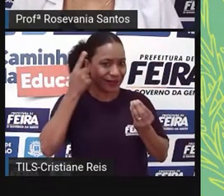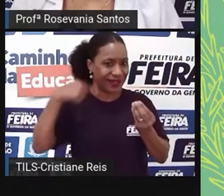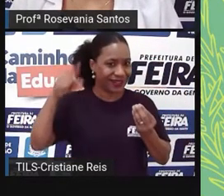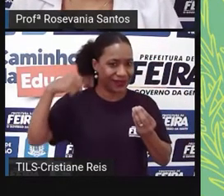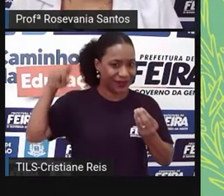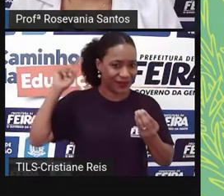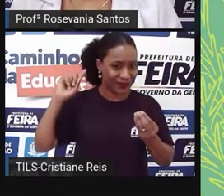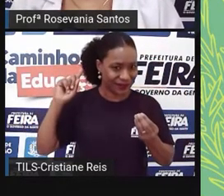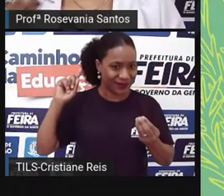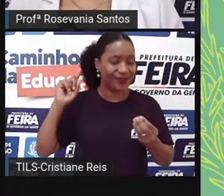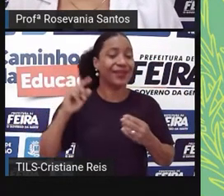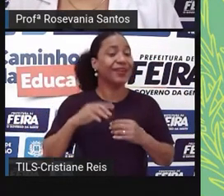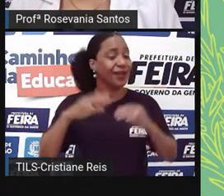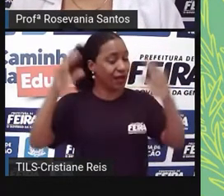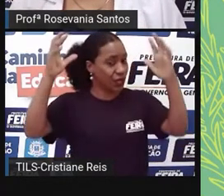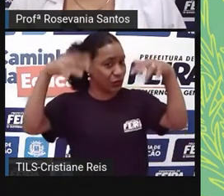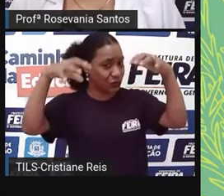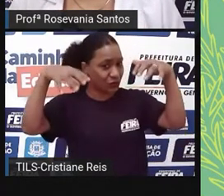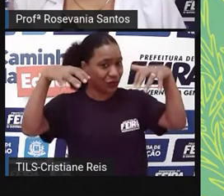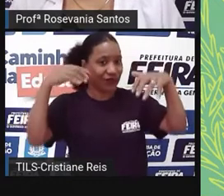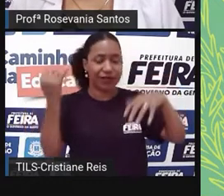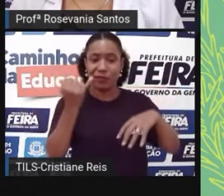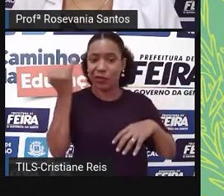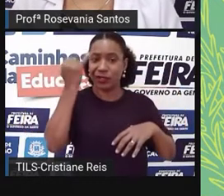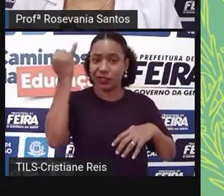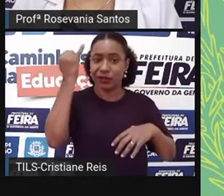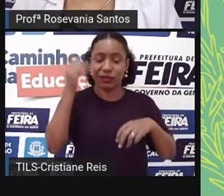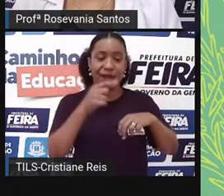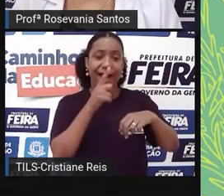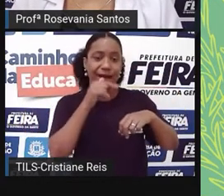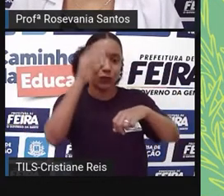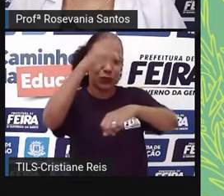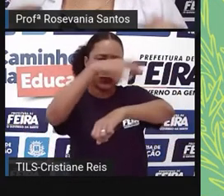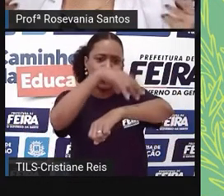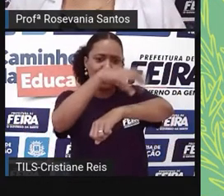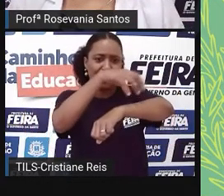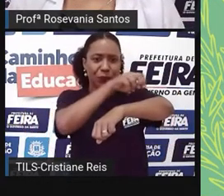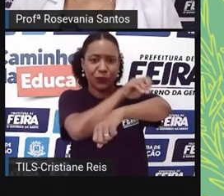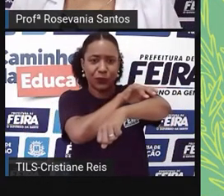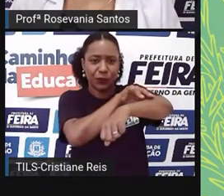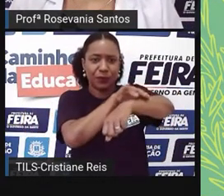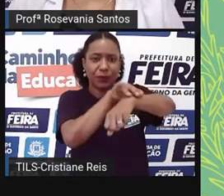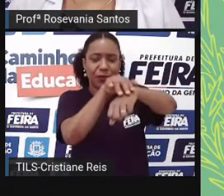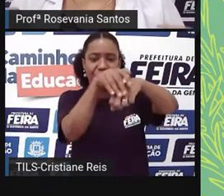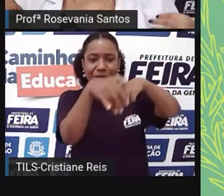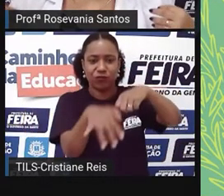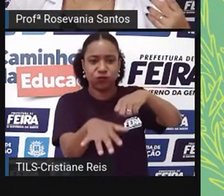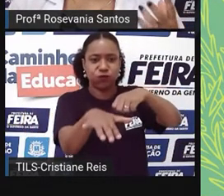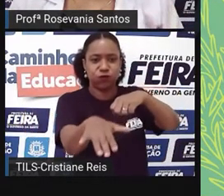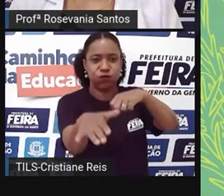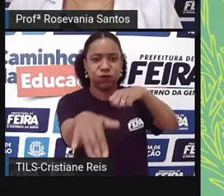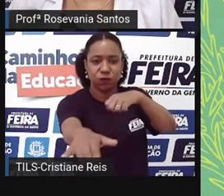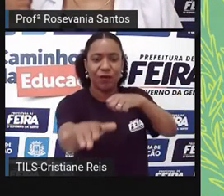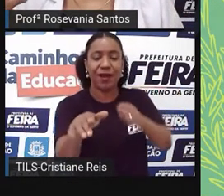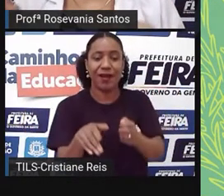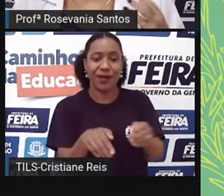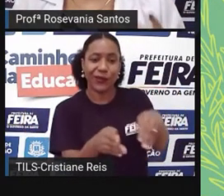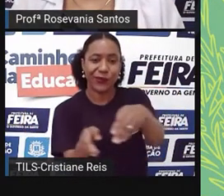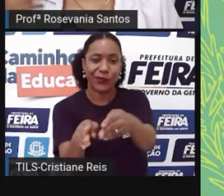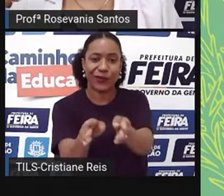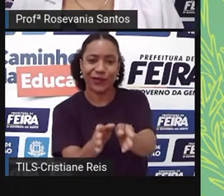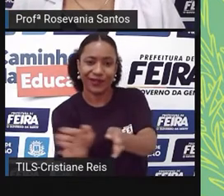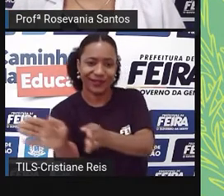alimentar os rios, né, ou a cabeceira, vamos dizer assim, né, dos rios, que vão favorecer, né, todo abastecimento de água,